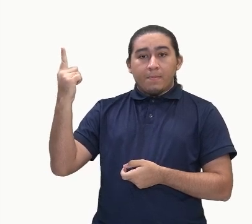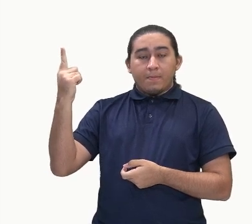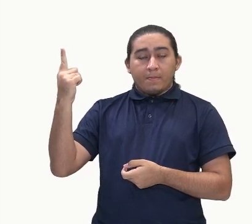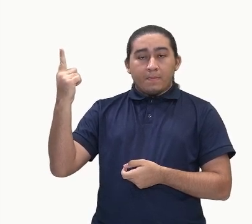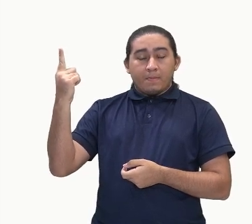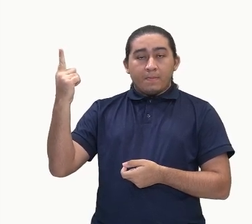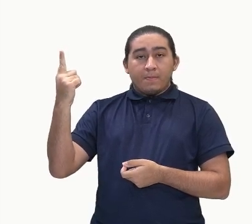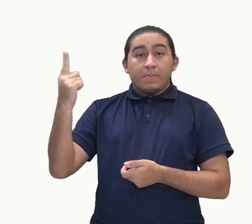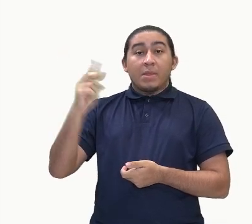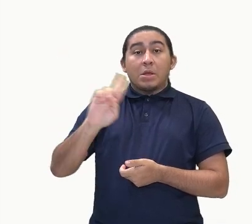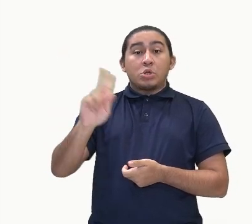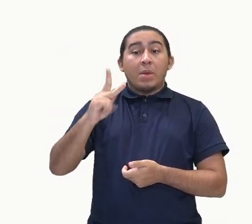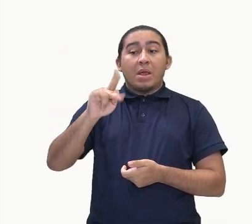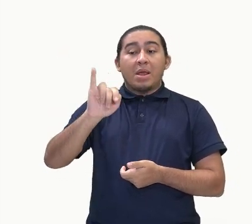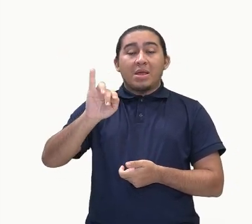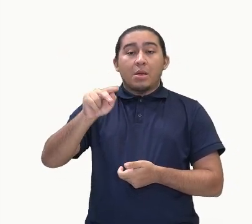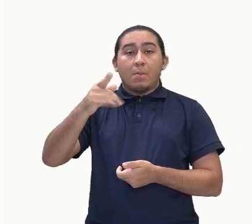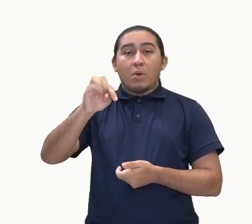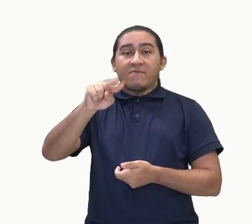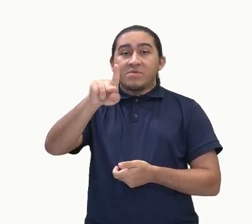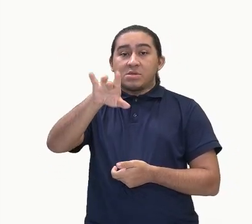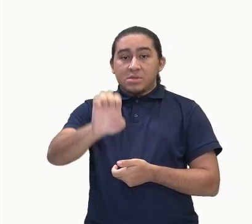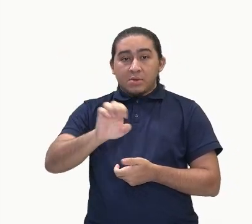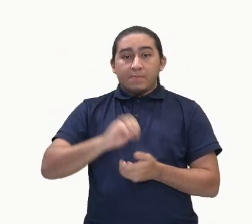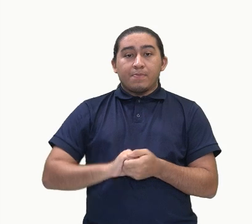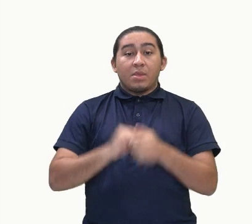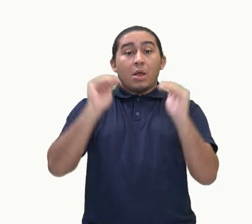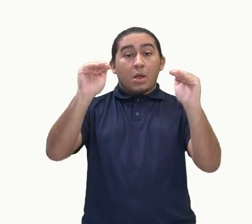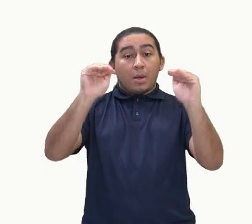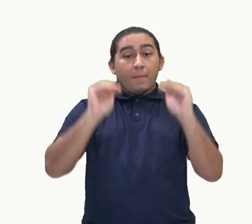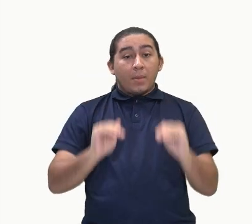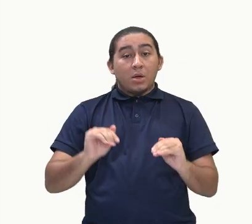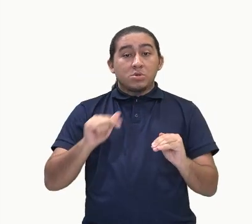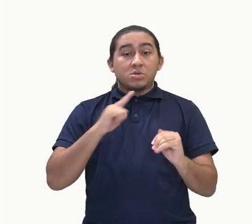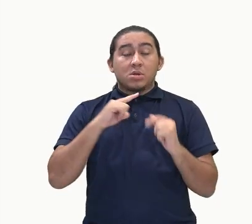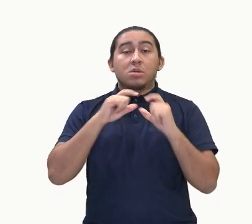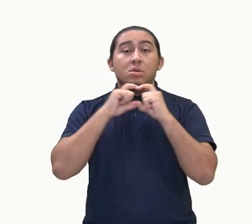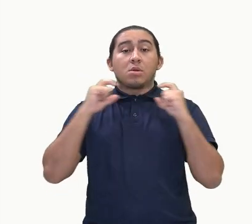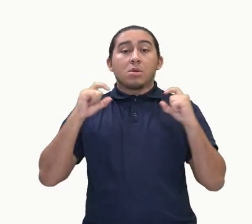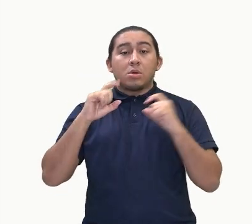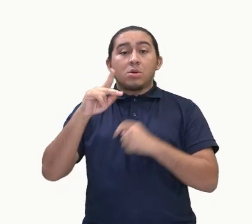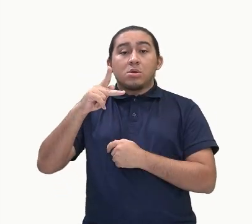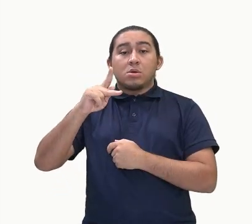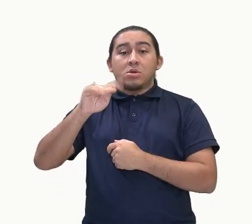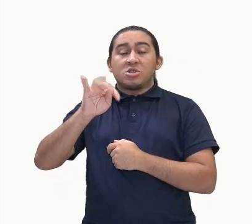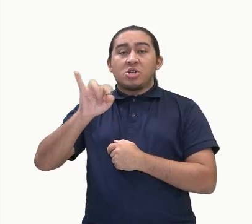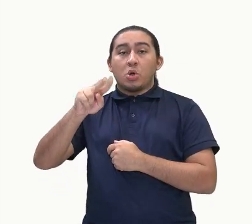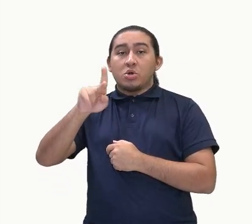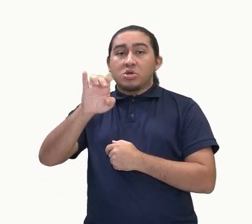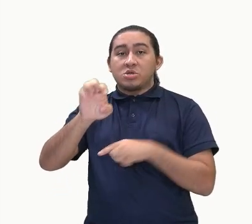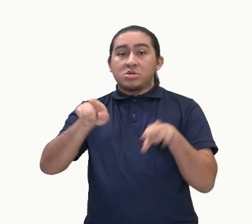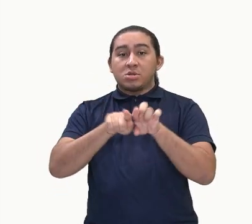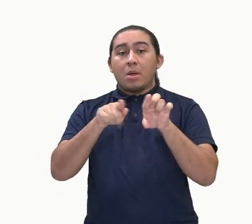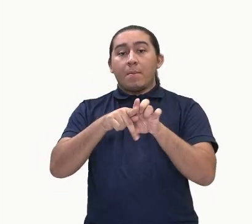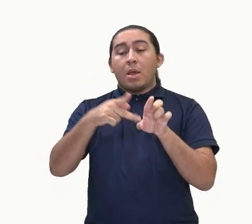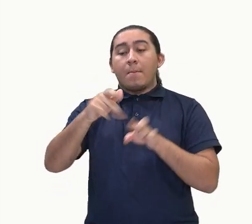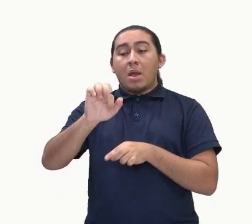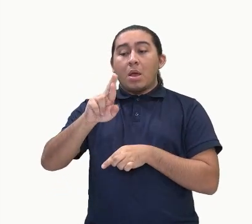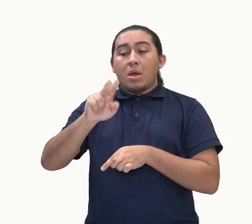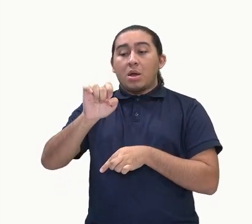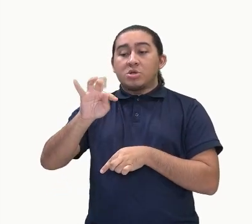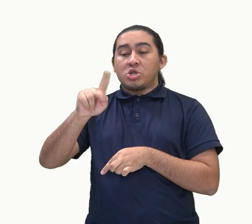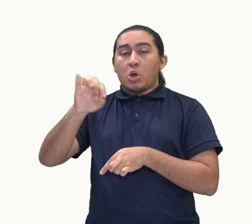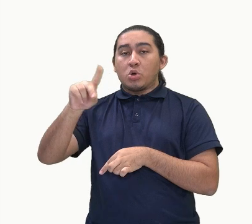gente encontra a hipófise. Logo mais abaixo a gente vai ter a tireoide e paratireoides, nessa região aqui, ó,